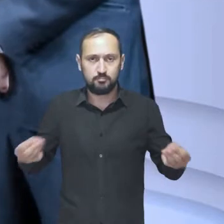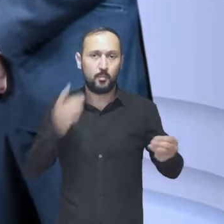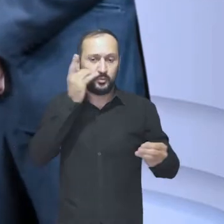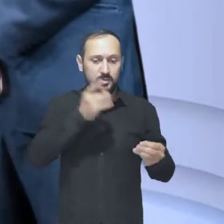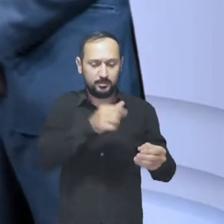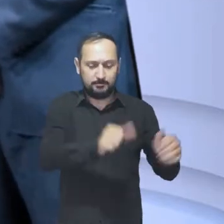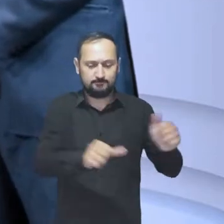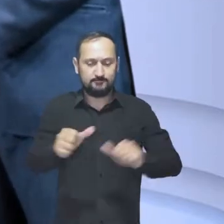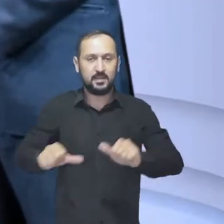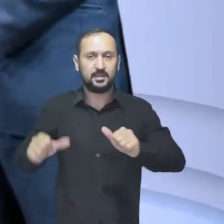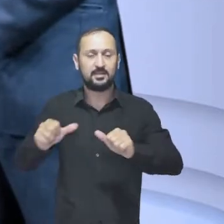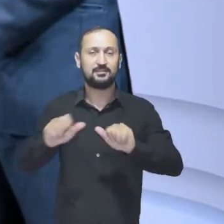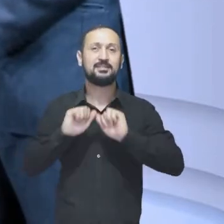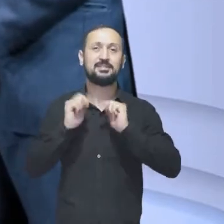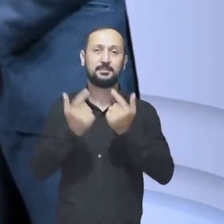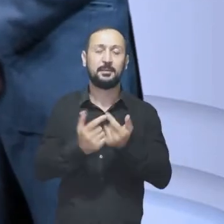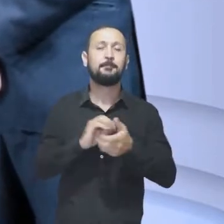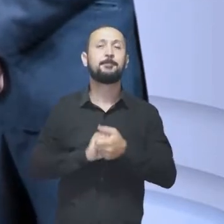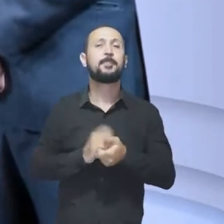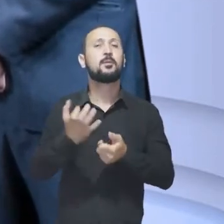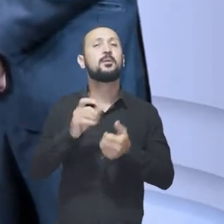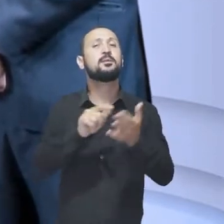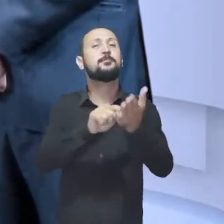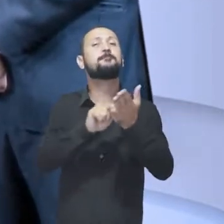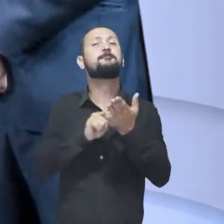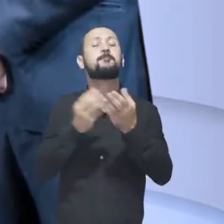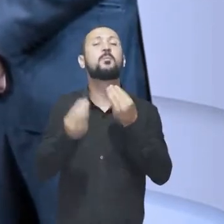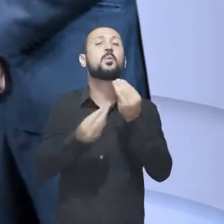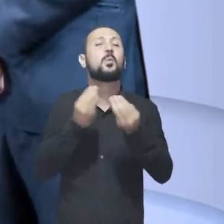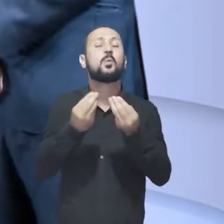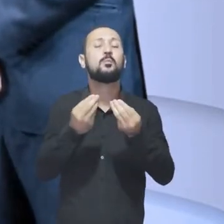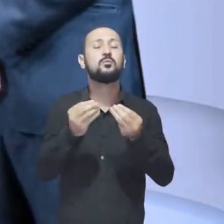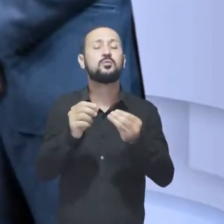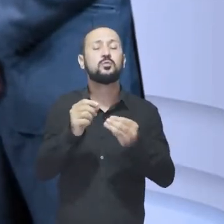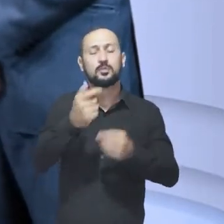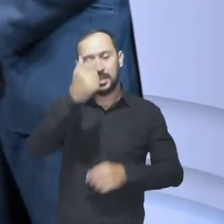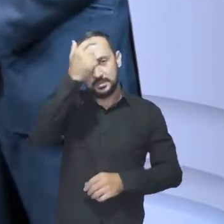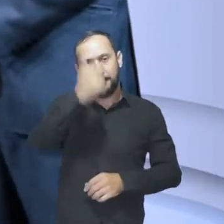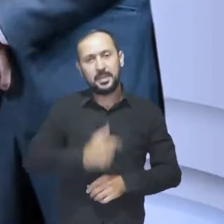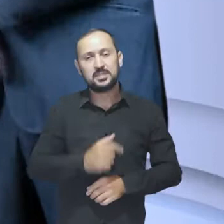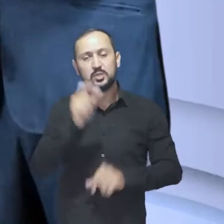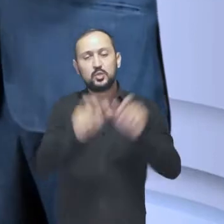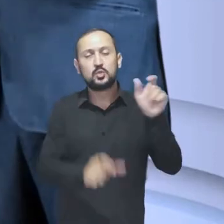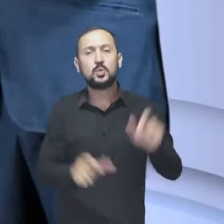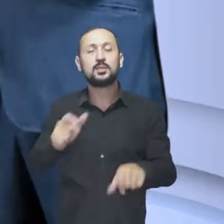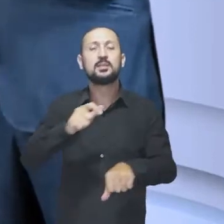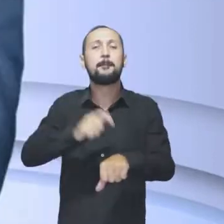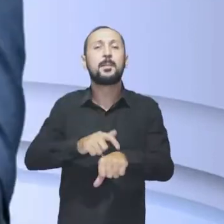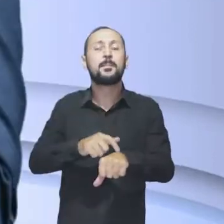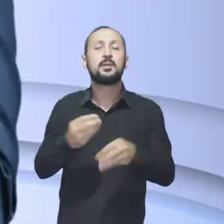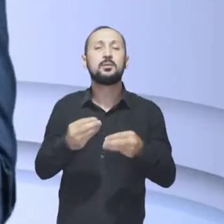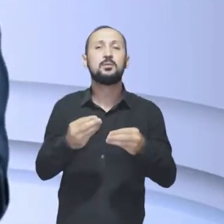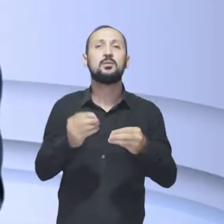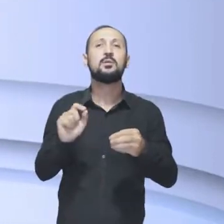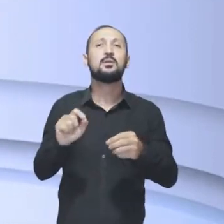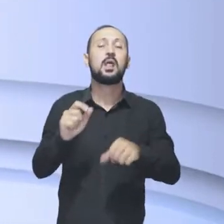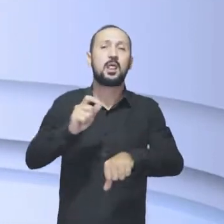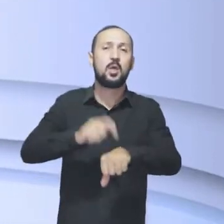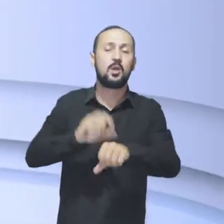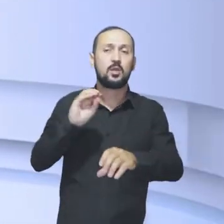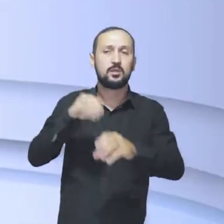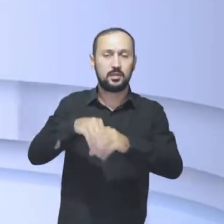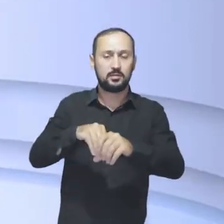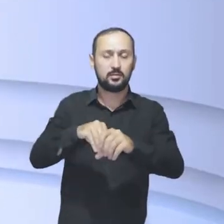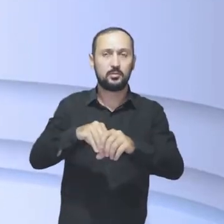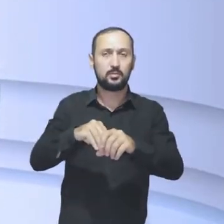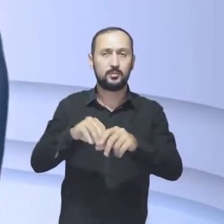gente, aproximassem o cidadão dessa etapa do processo legislativo. Ana, antes de eu dizer o que acontece lá na Assembleia, eu queria